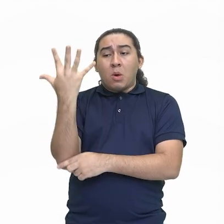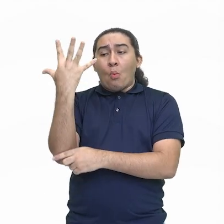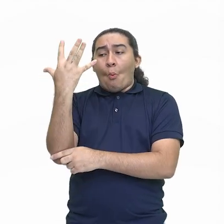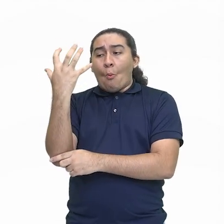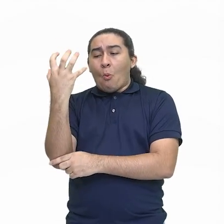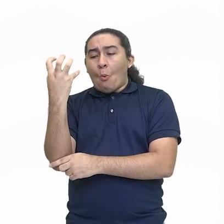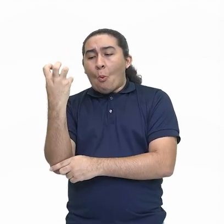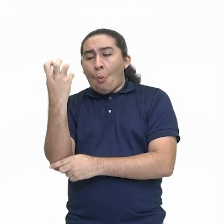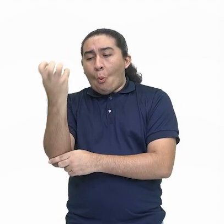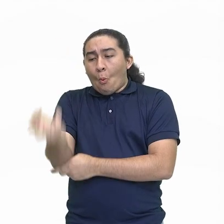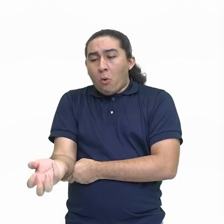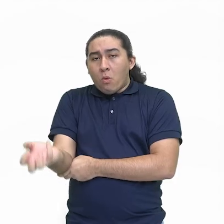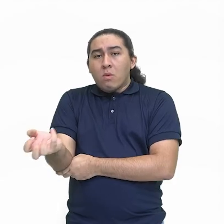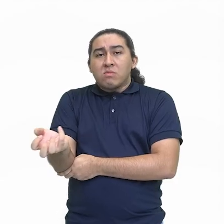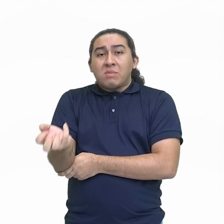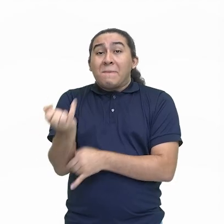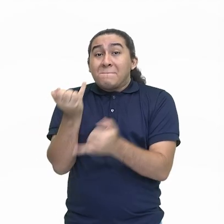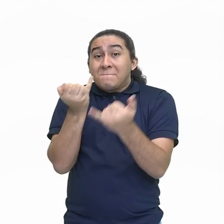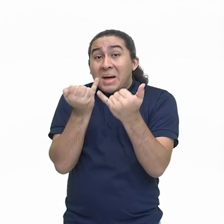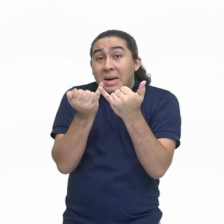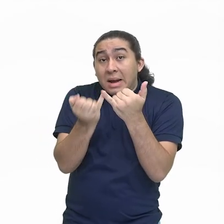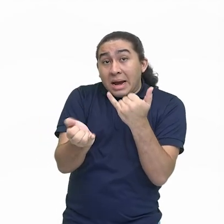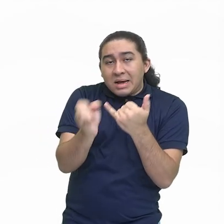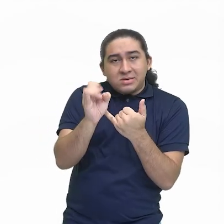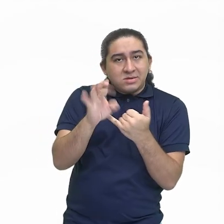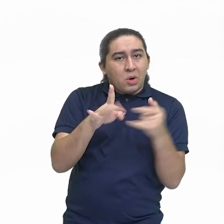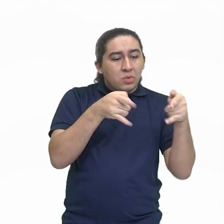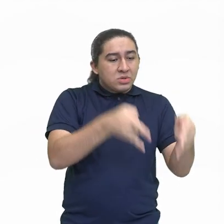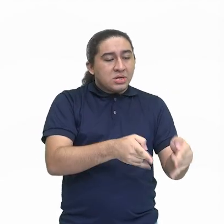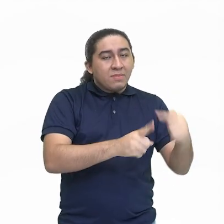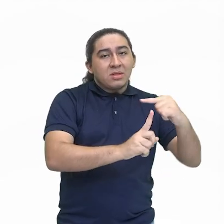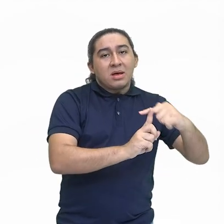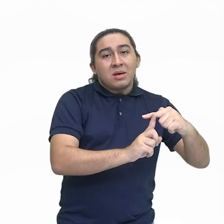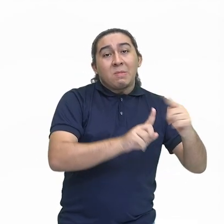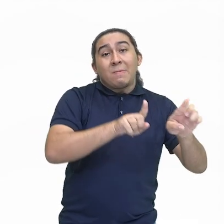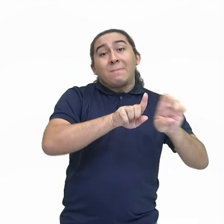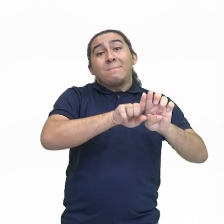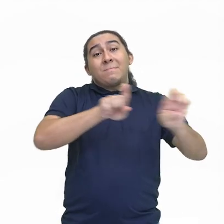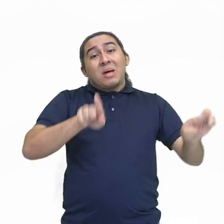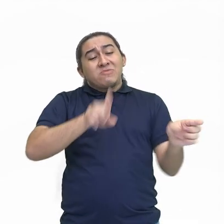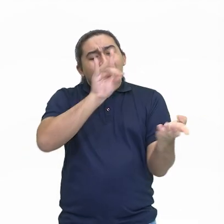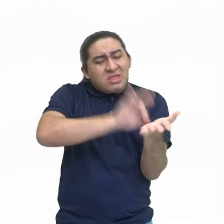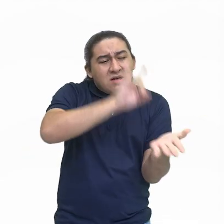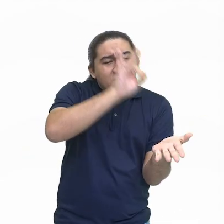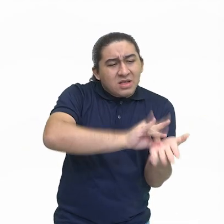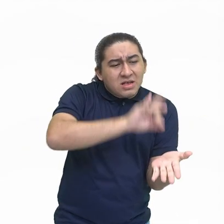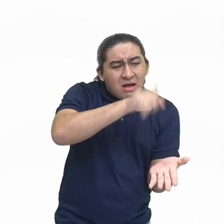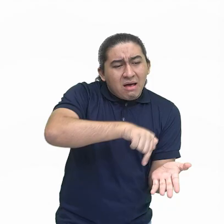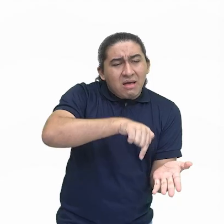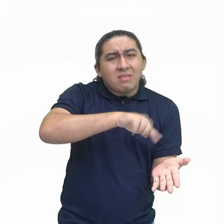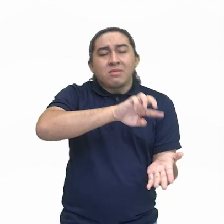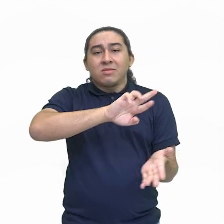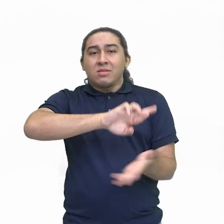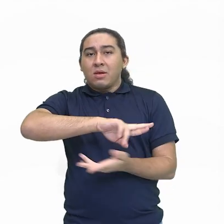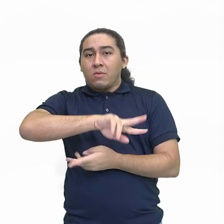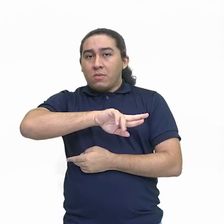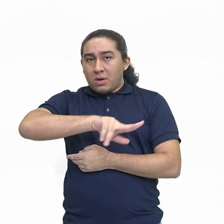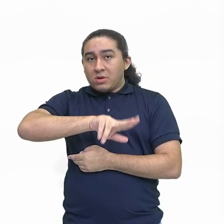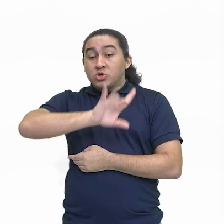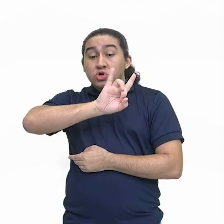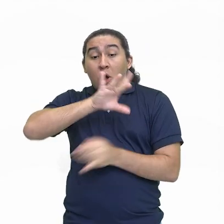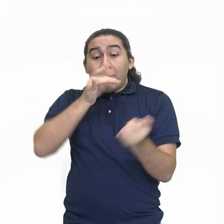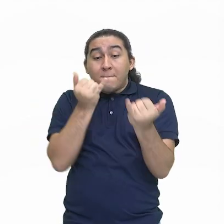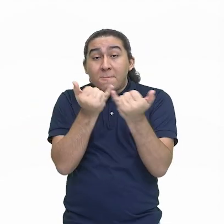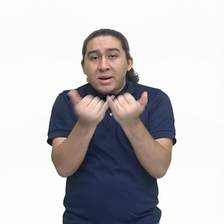nesta palavra mesmo para demonstrar o lugar, o tão horrível